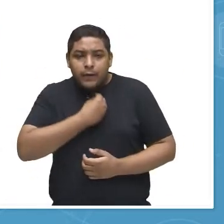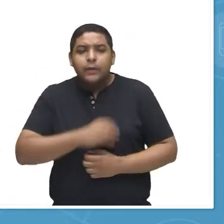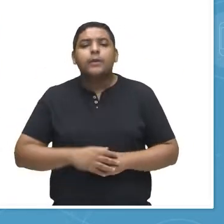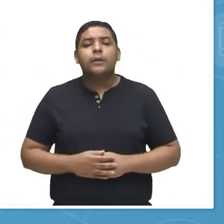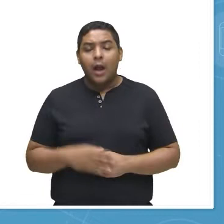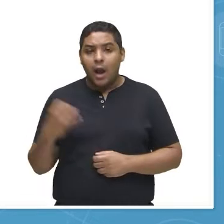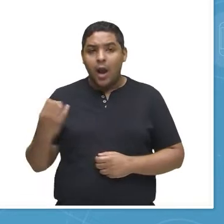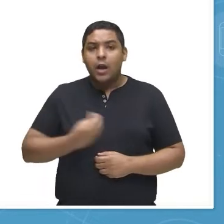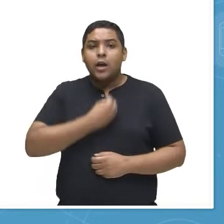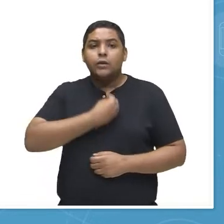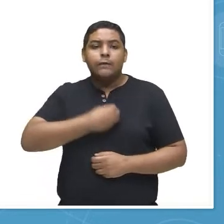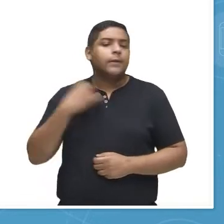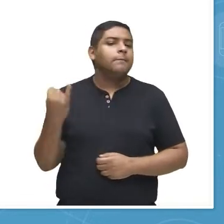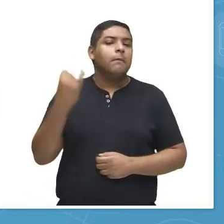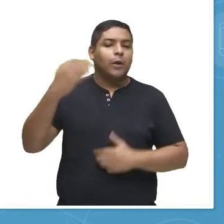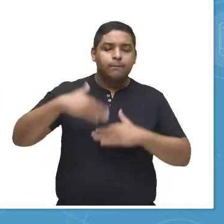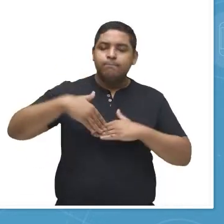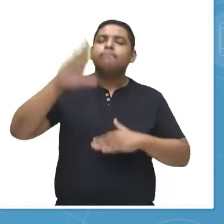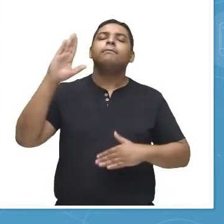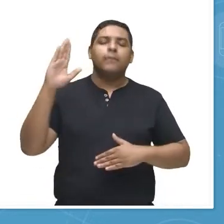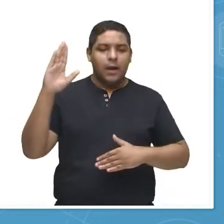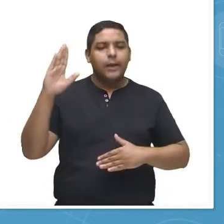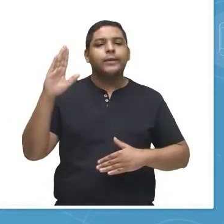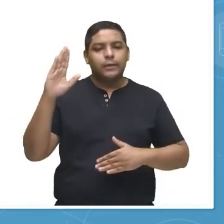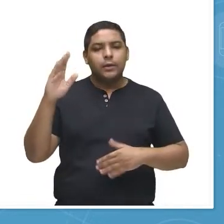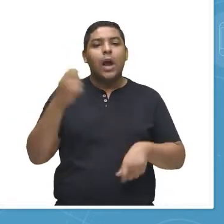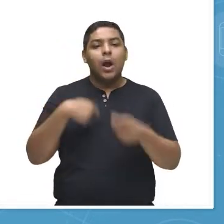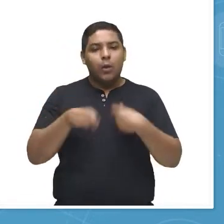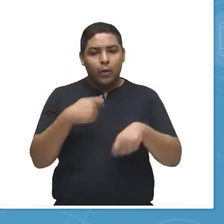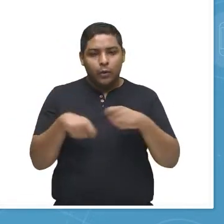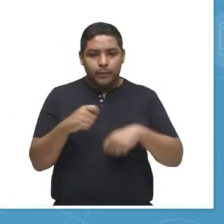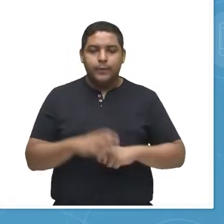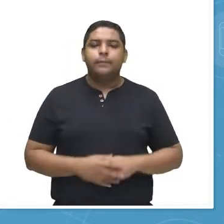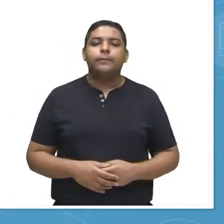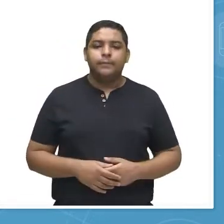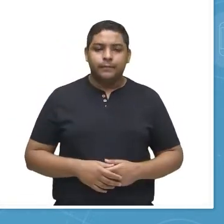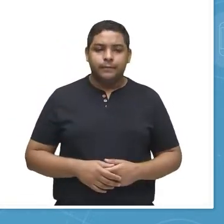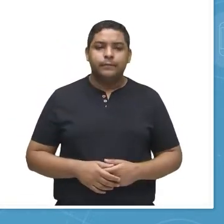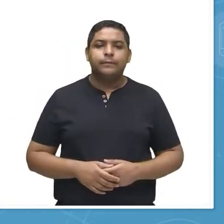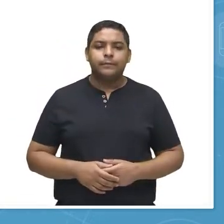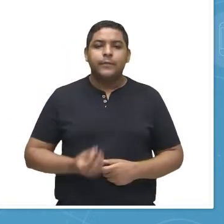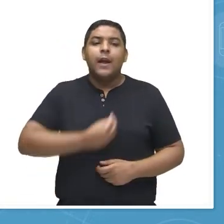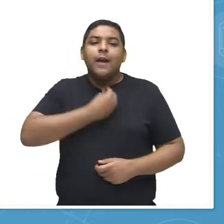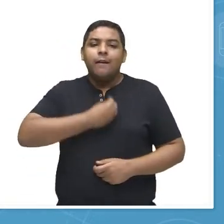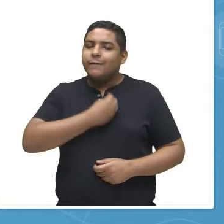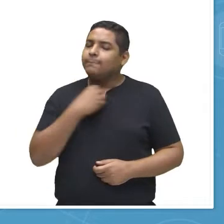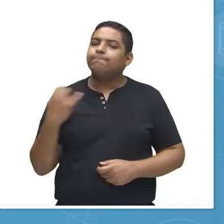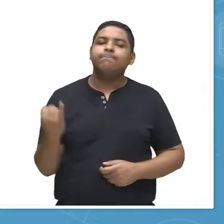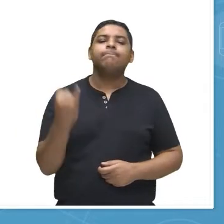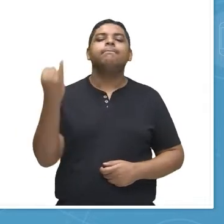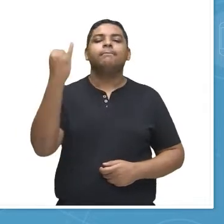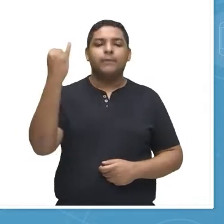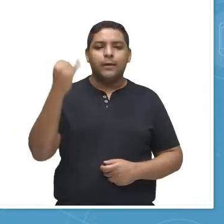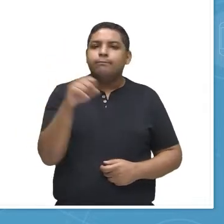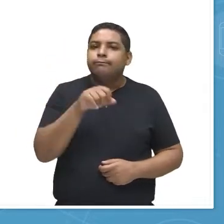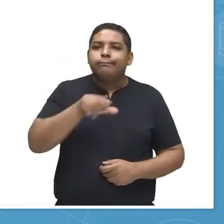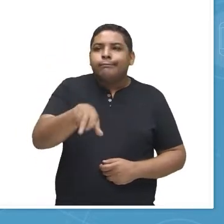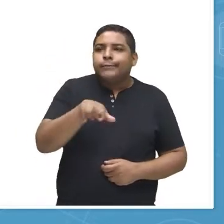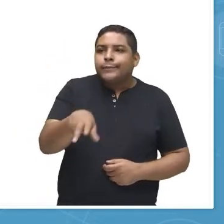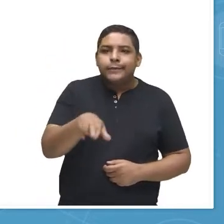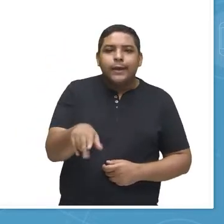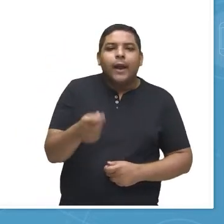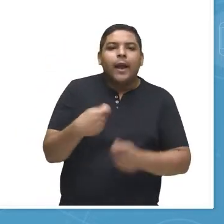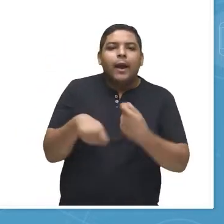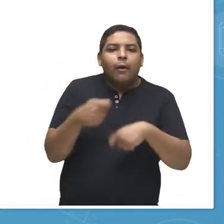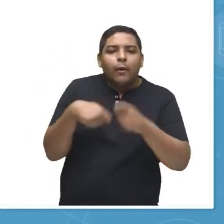muito mais do que a atividade econômica. É isso que nós precisamos deixar claro, né? Que as vidas realmente importam. Não tem economia se não tem gente